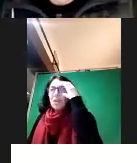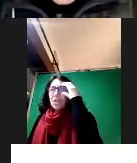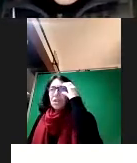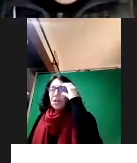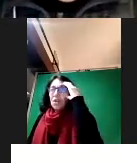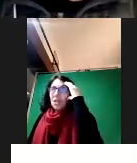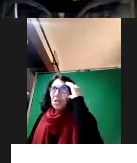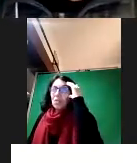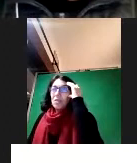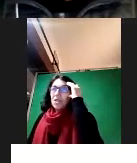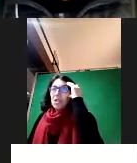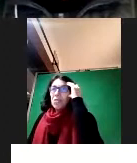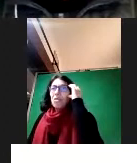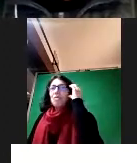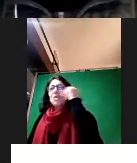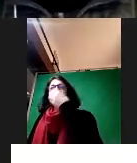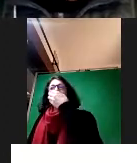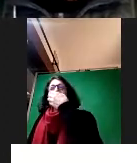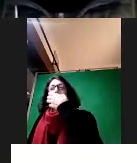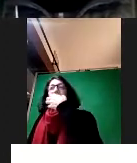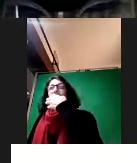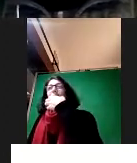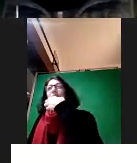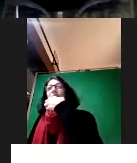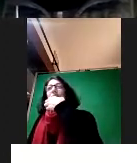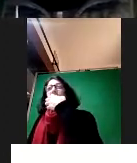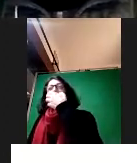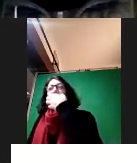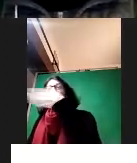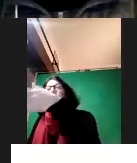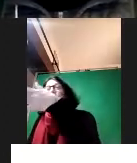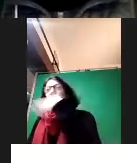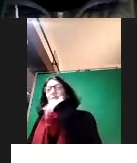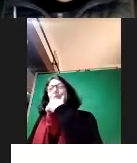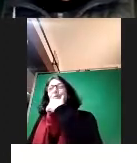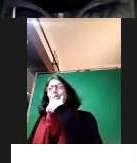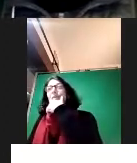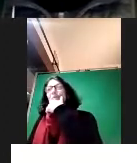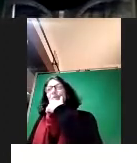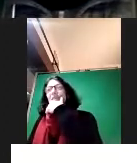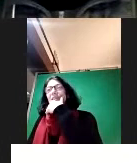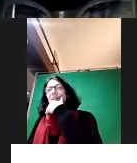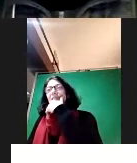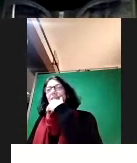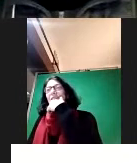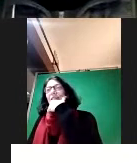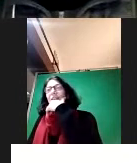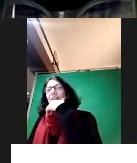exemplos das cozinhas de Sintra e da Rábida.